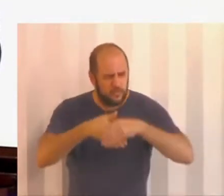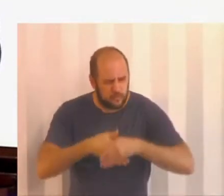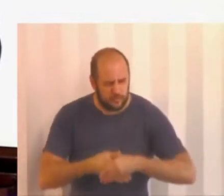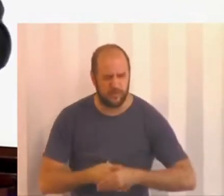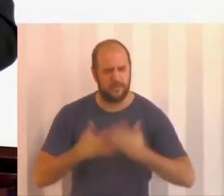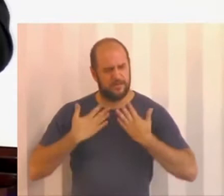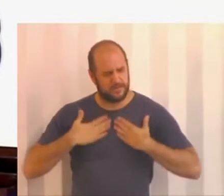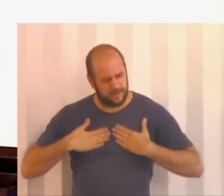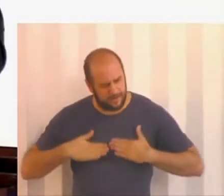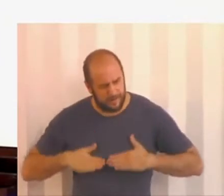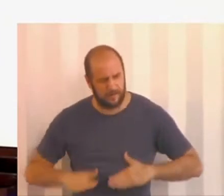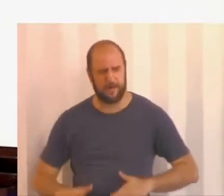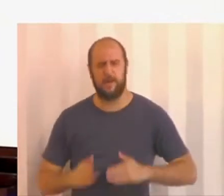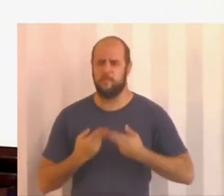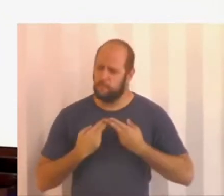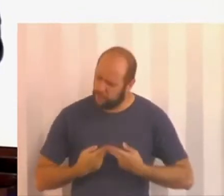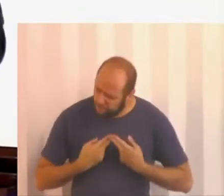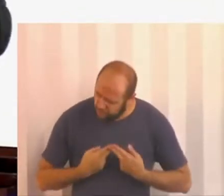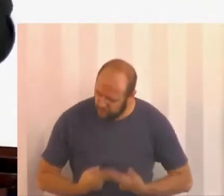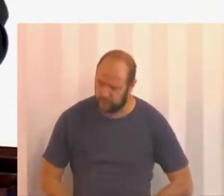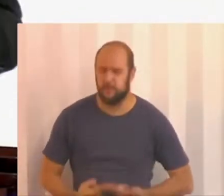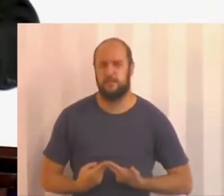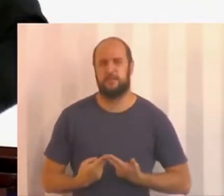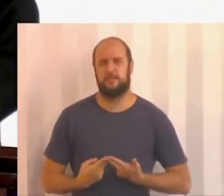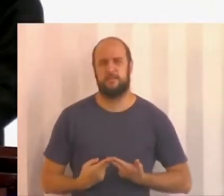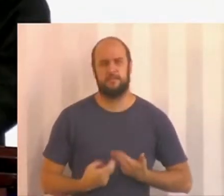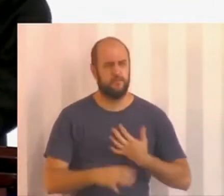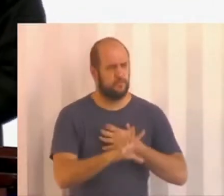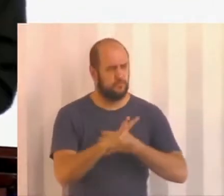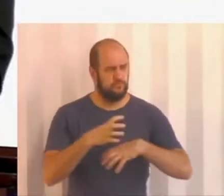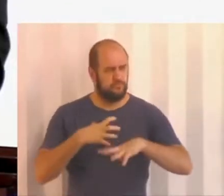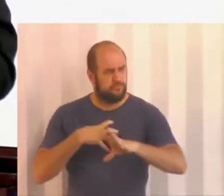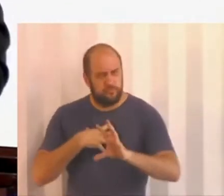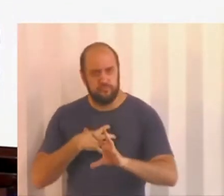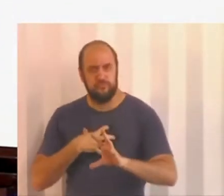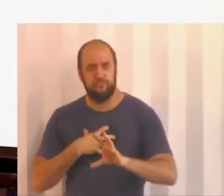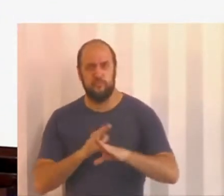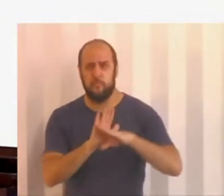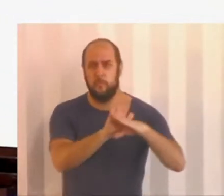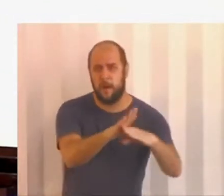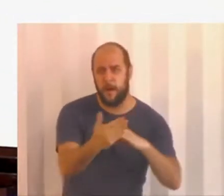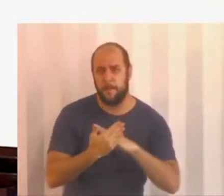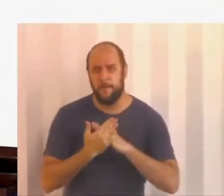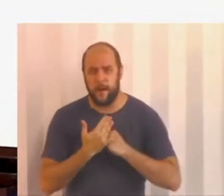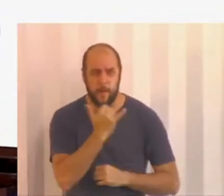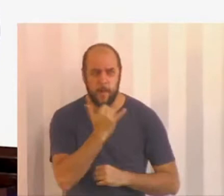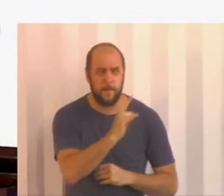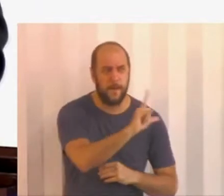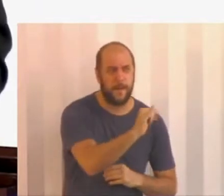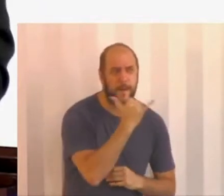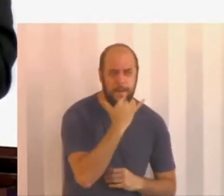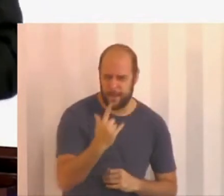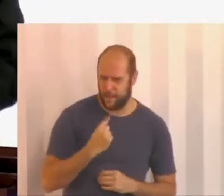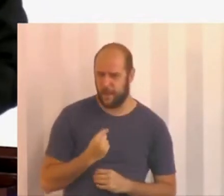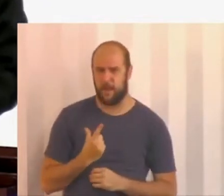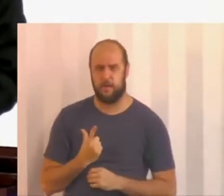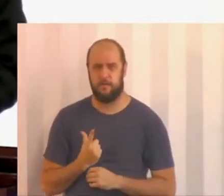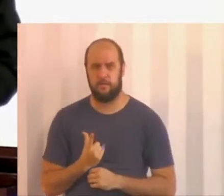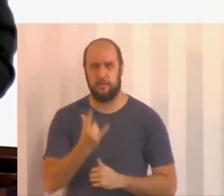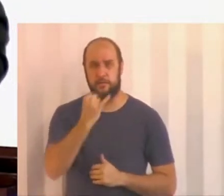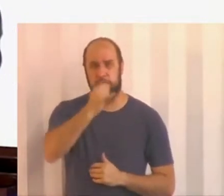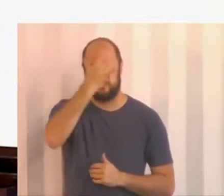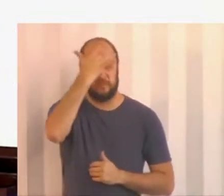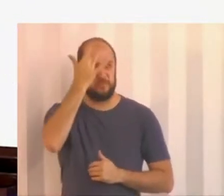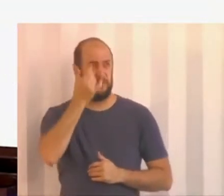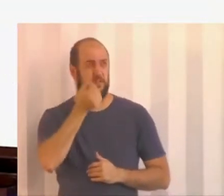de mansidão, de longanimidade. Suportai-vos uns aos outros, perdoai-vos mutuamente, caso alguém tenha motivo de queixa contra